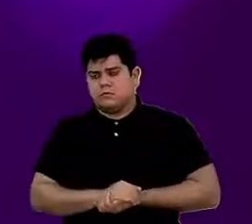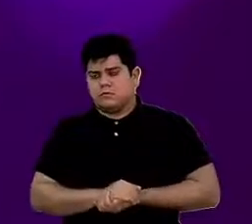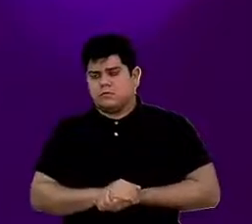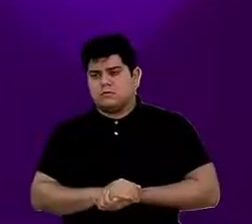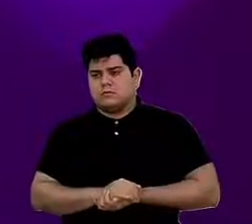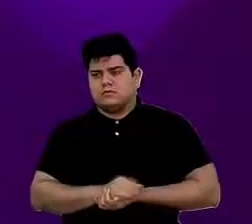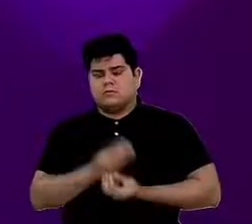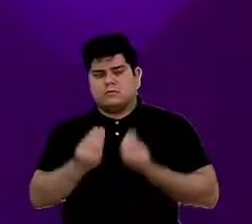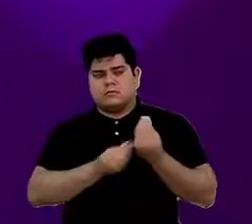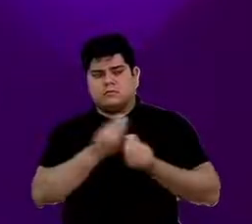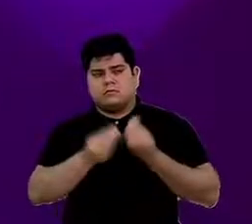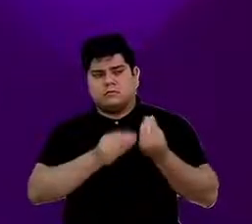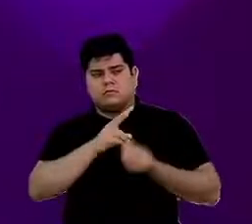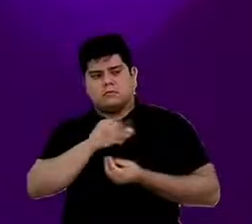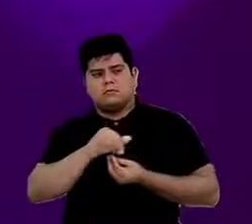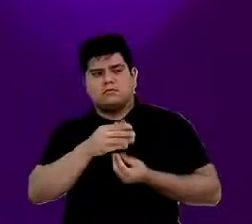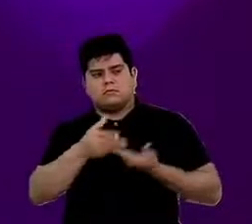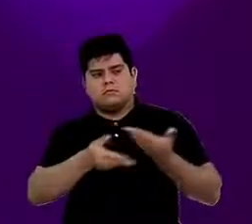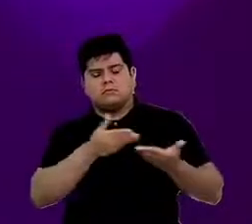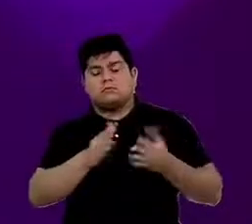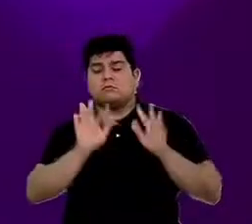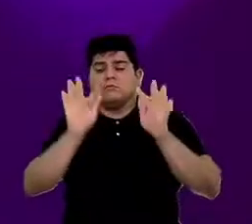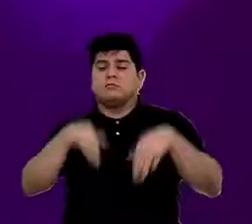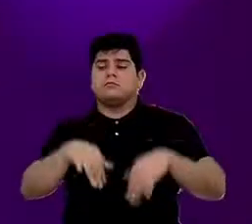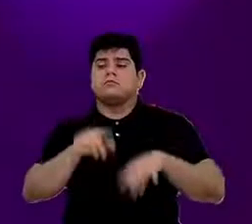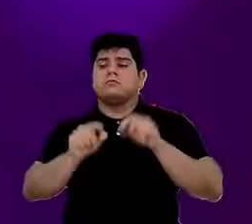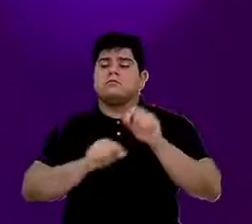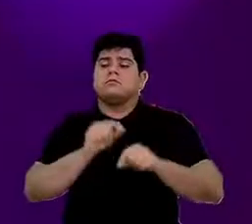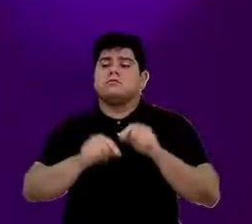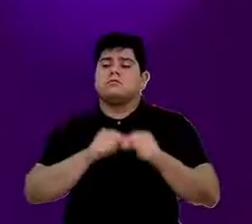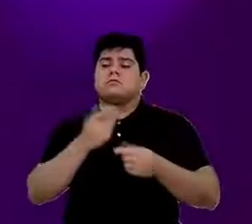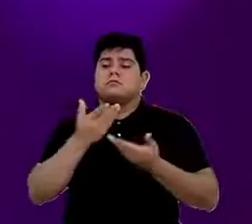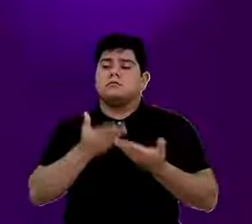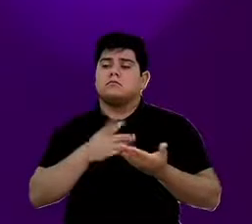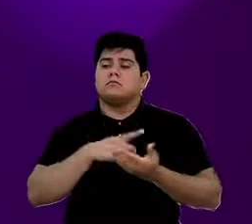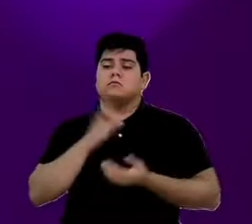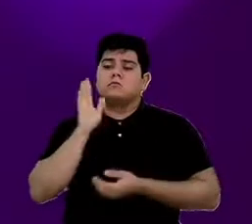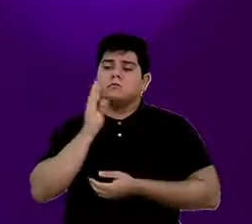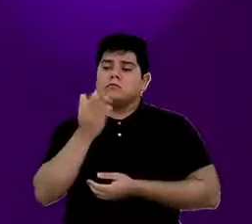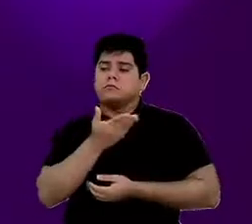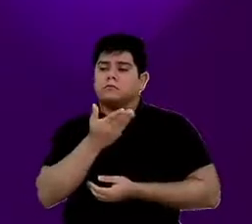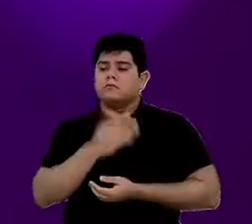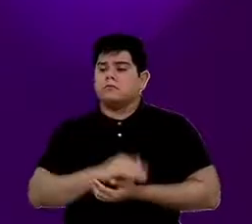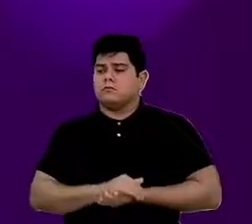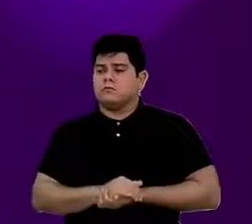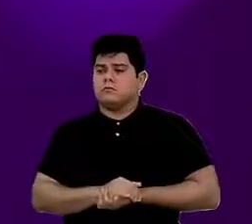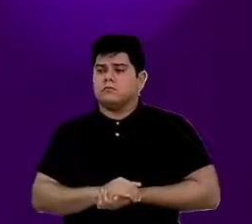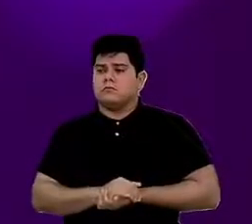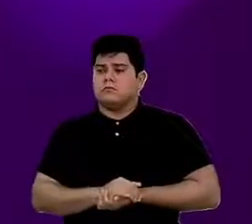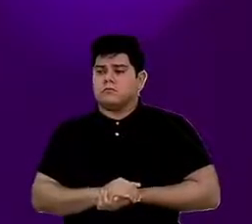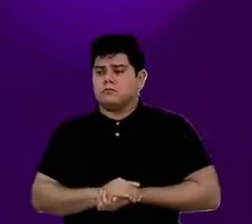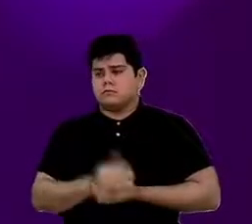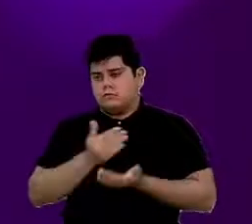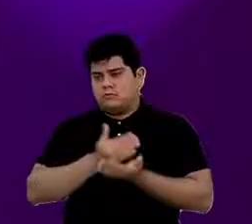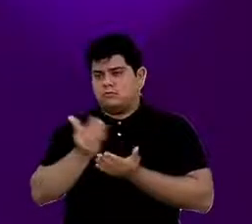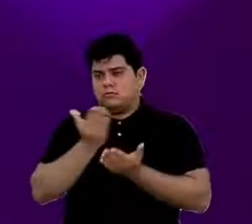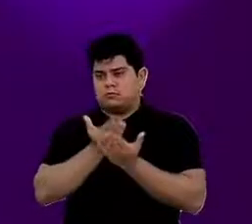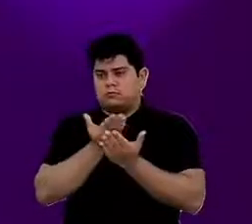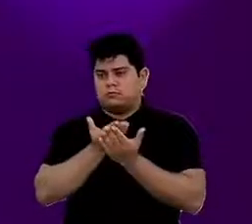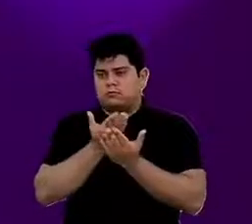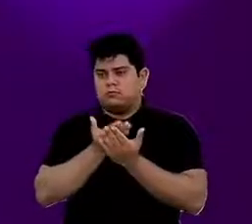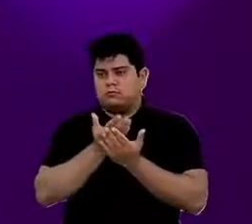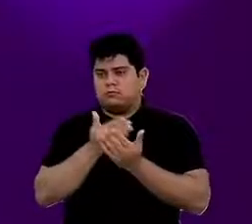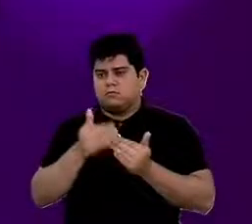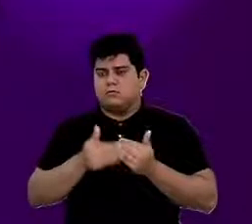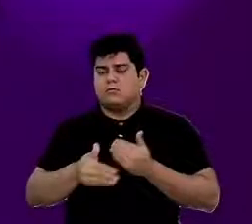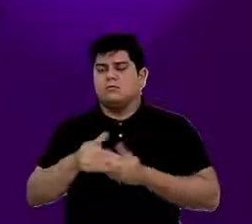que vai ser o manejo desses pacientes. E por fim, um dispositivo também muito interessante, que devemos começar um estudo em breve,